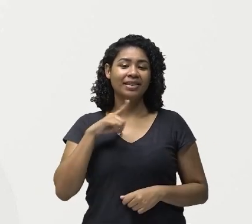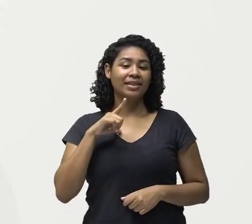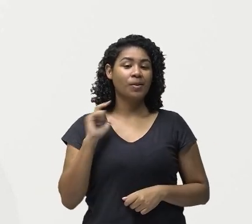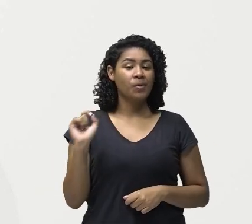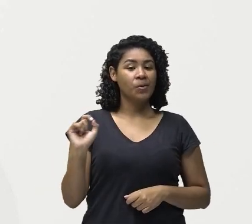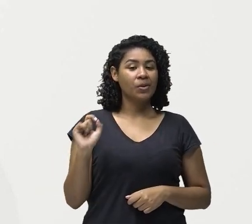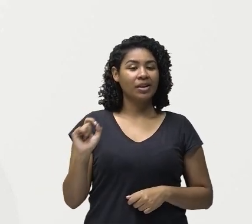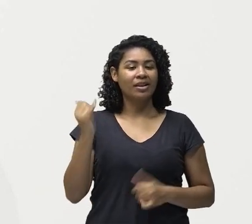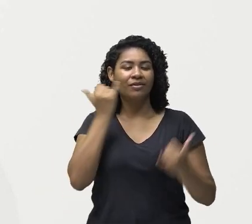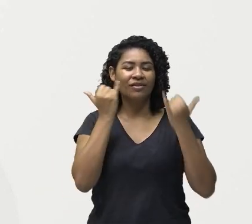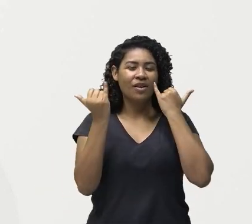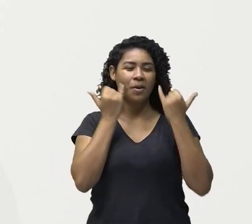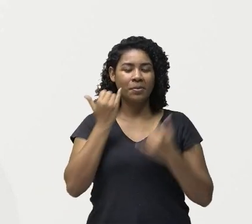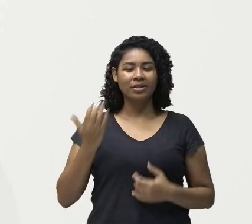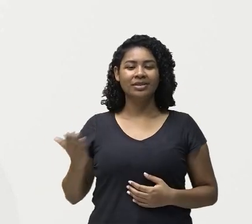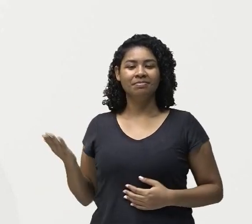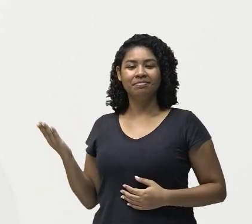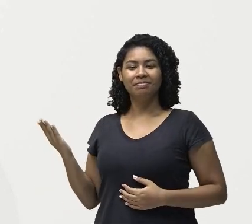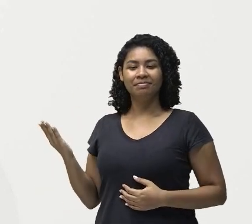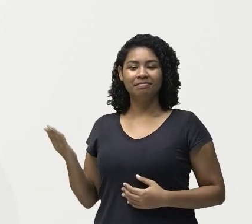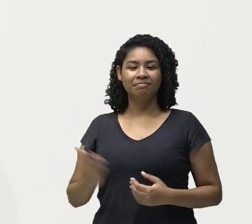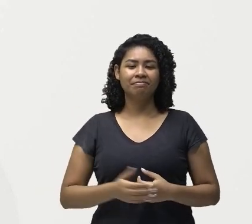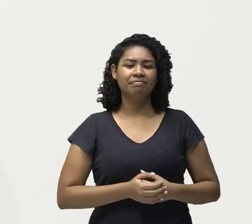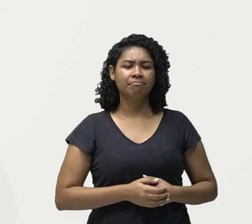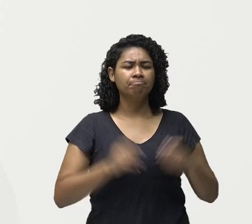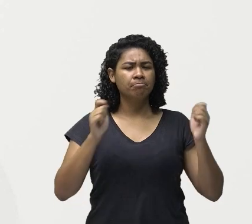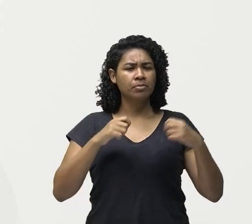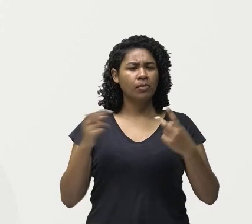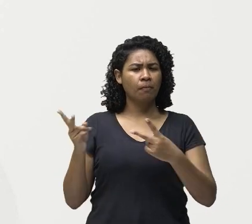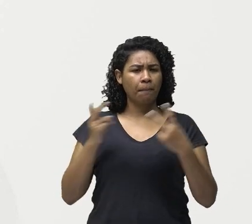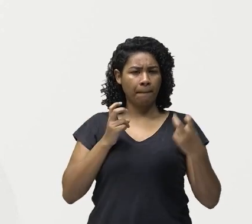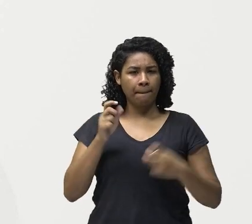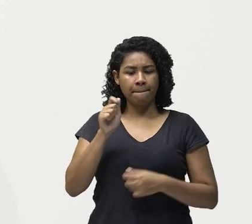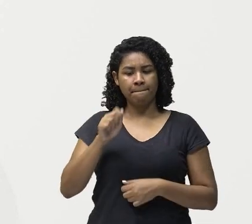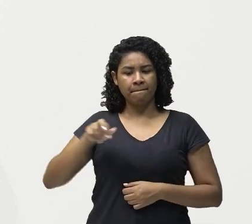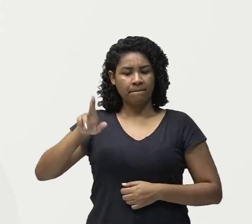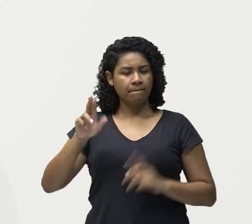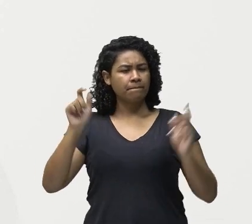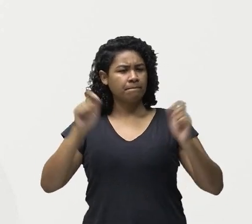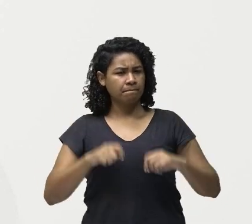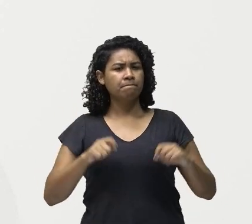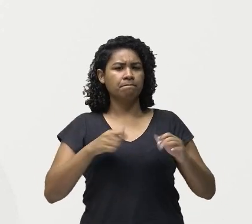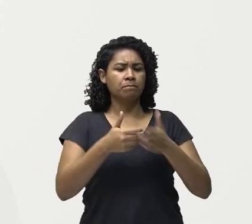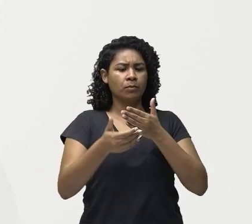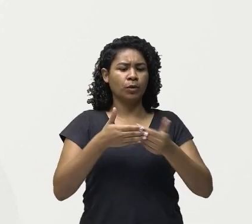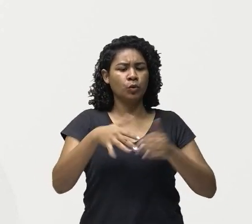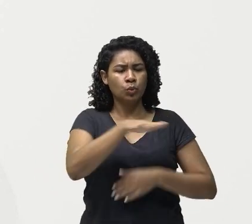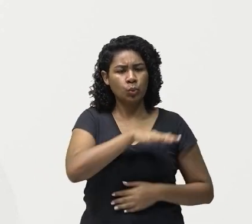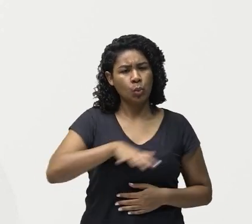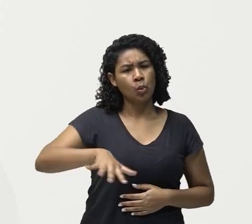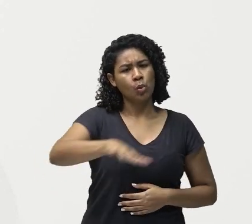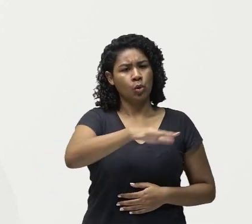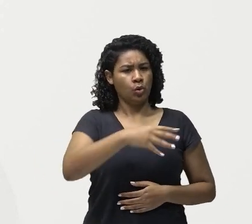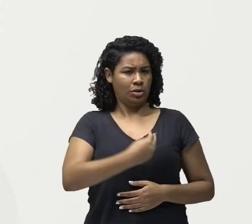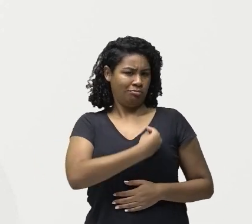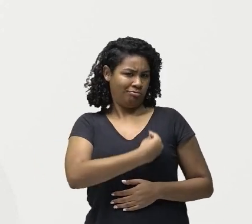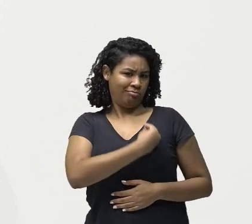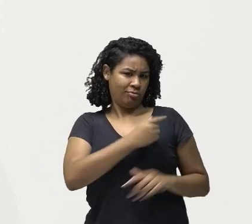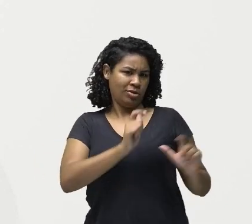seguinte informação. Vimos que o ar, ele ocupa espaço, ele tem massa, ele